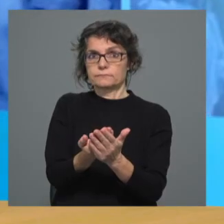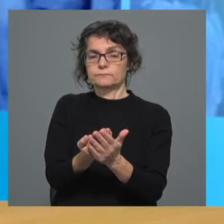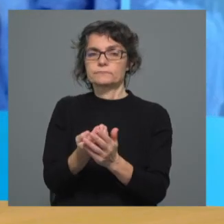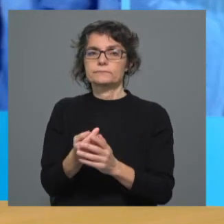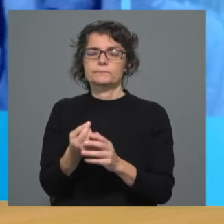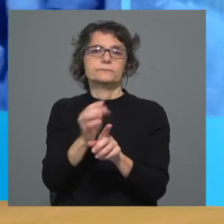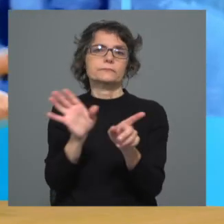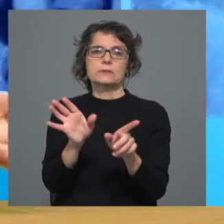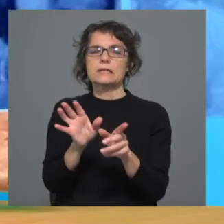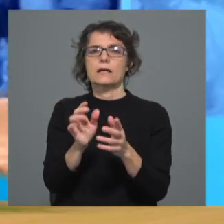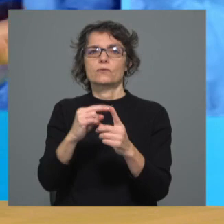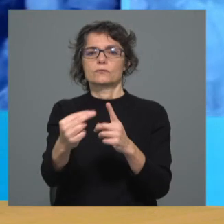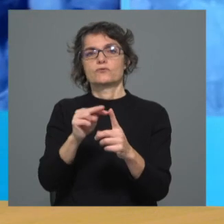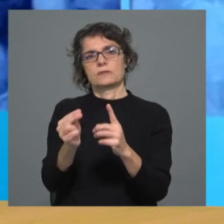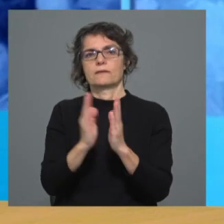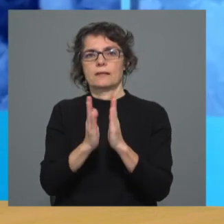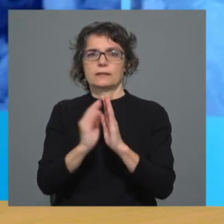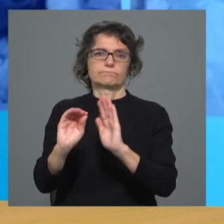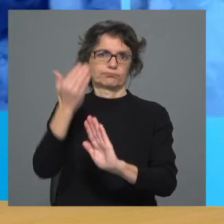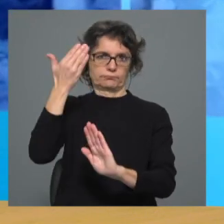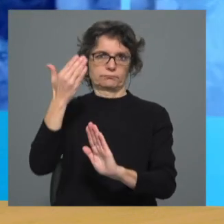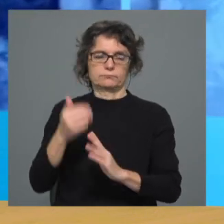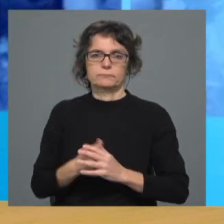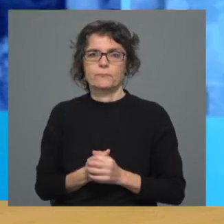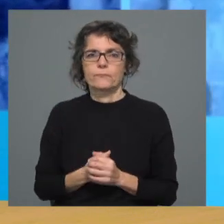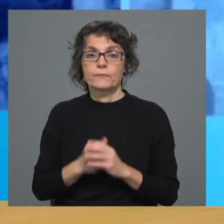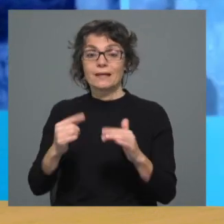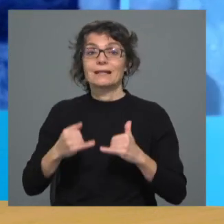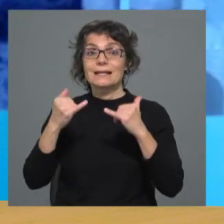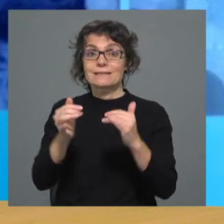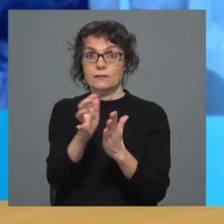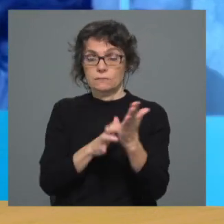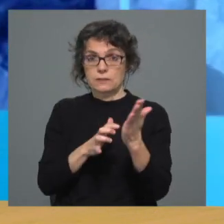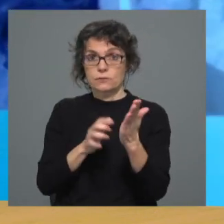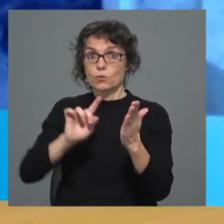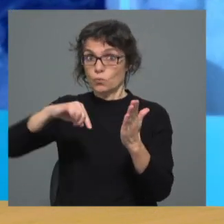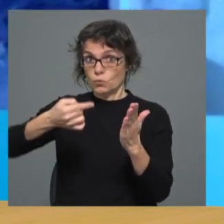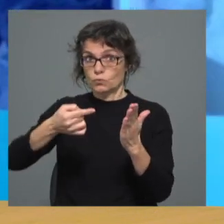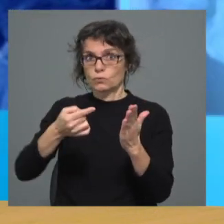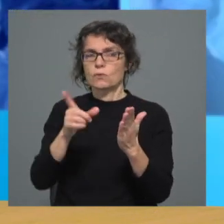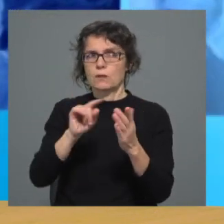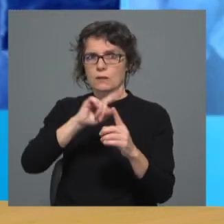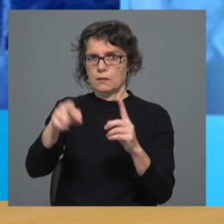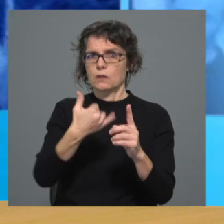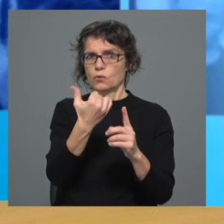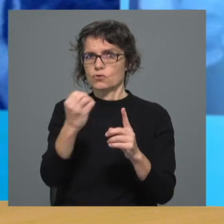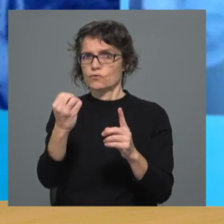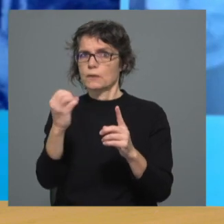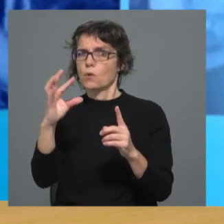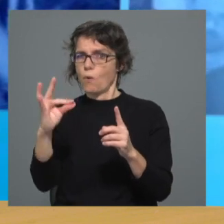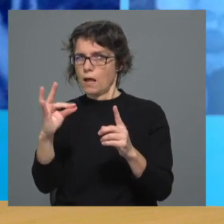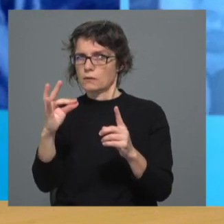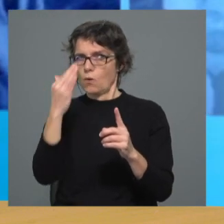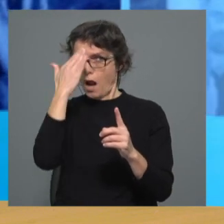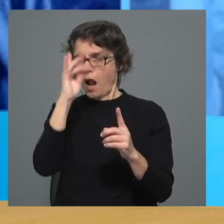aquela que é a perspectiva da Igreja. A esse texto, depois seguiu-se também um texto muito bonito, em 2004, se a memória não